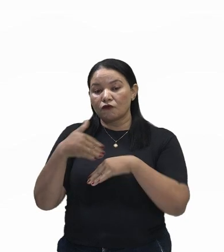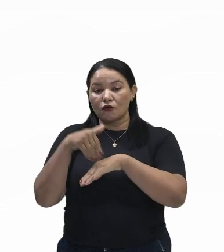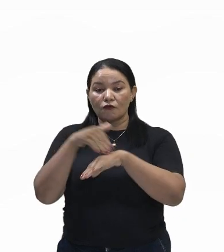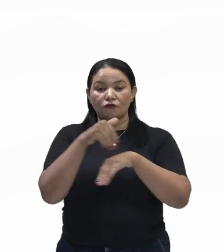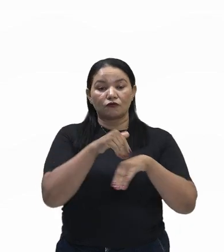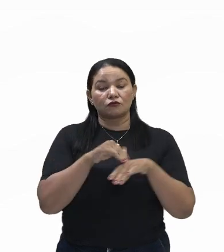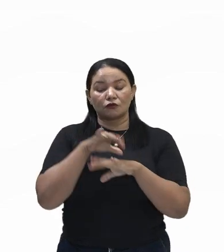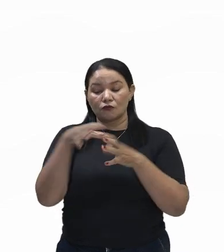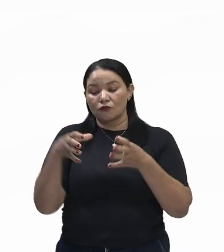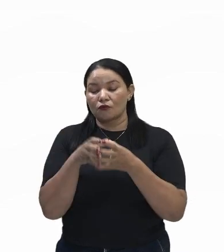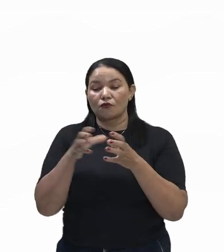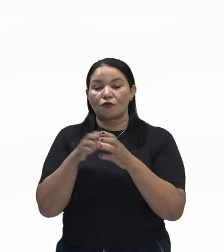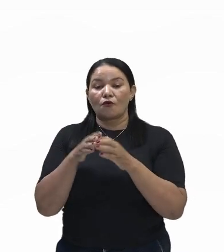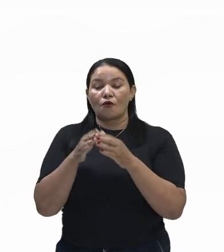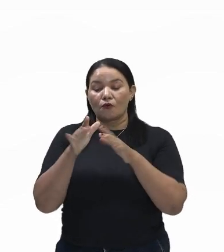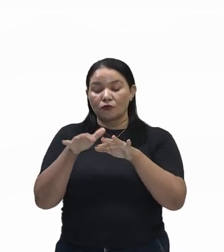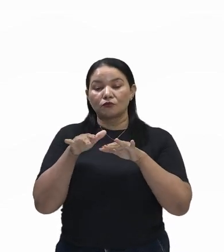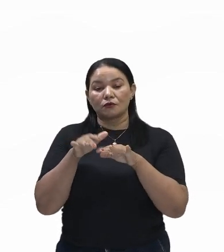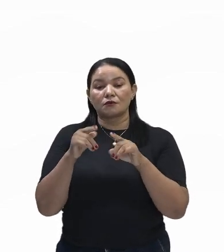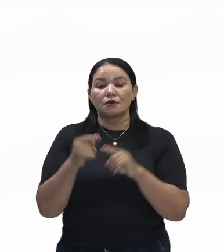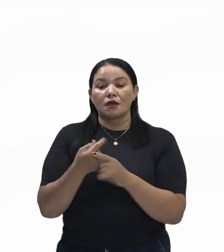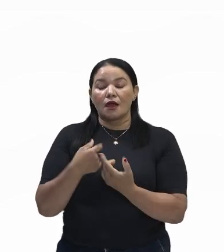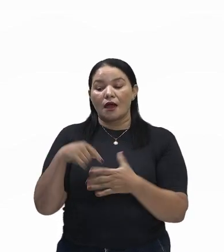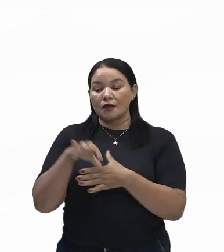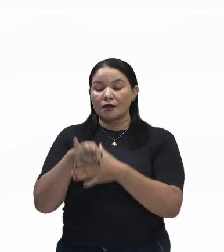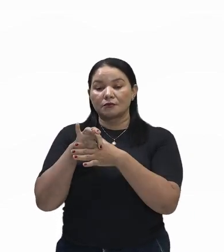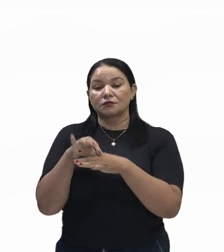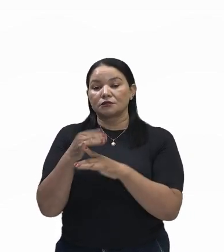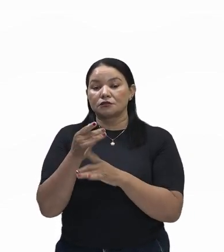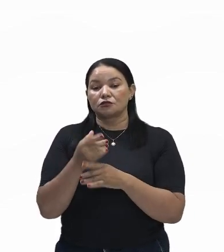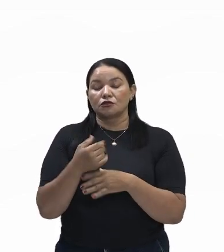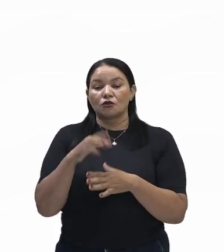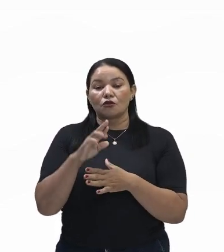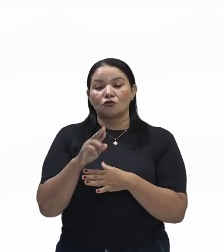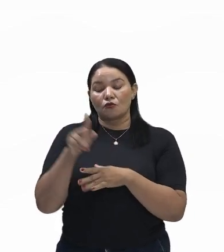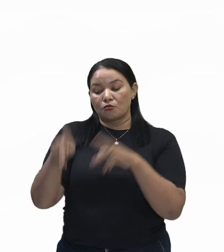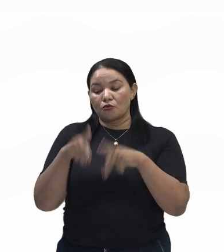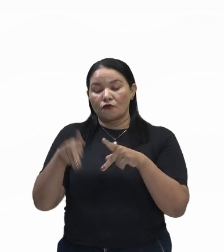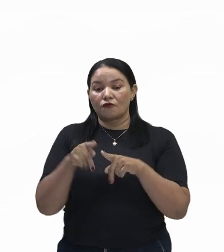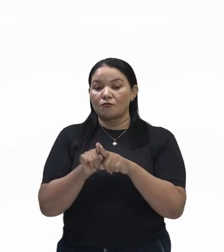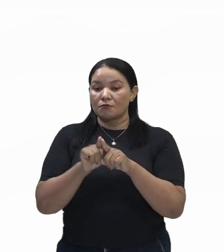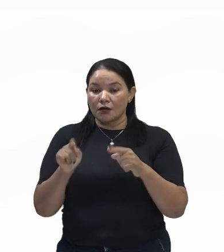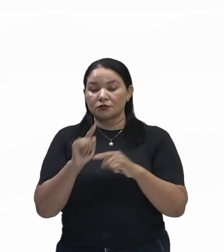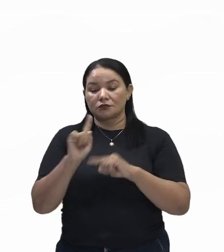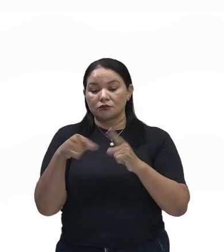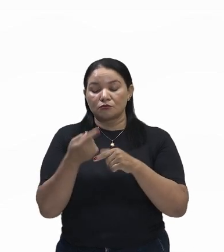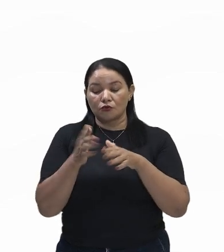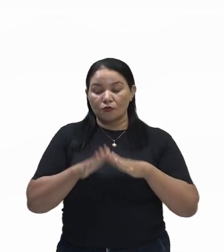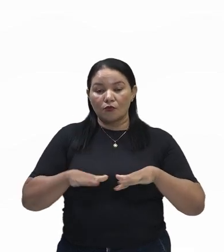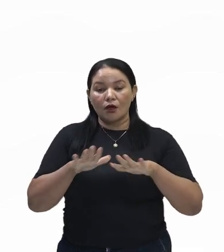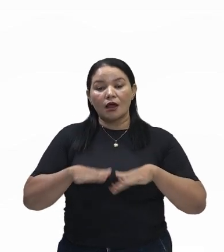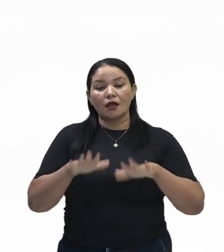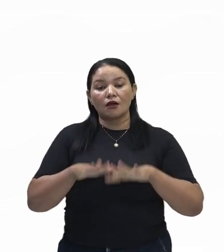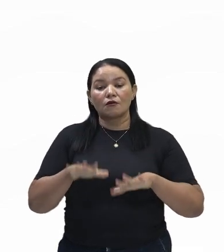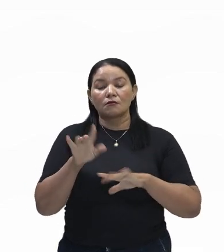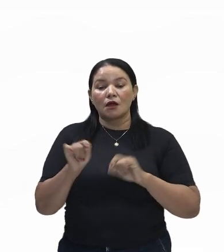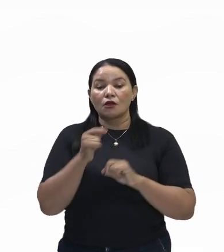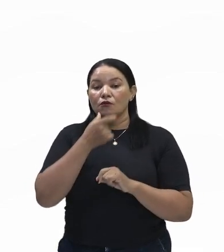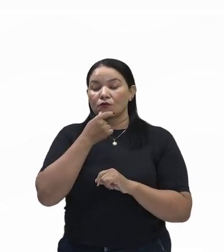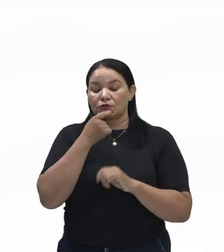com representantes do povo. No entanto, quando as coisas se acalmaram, o